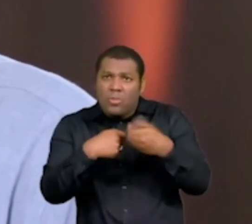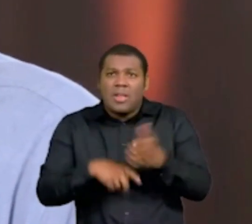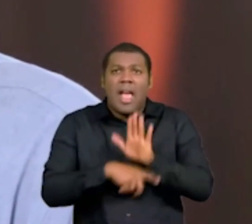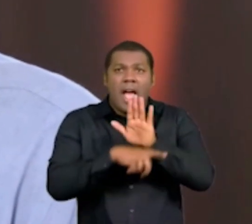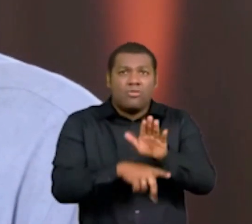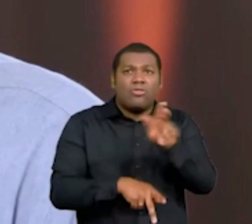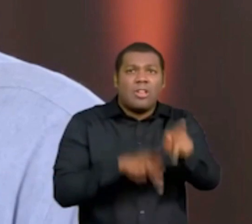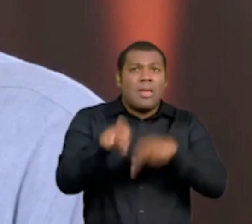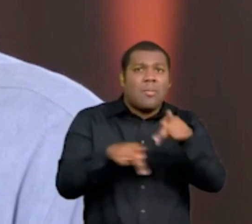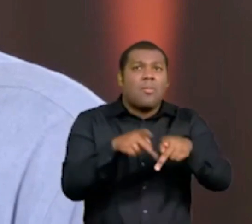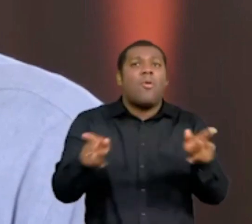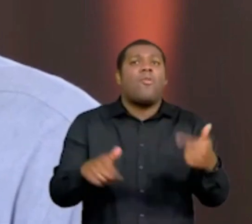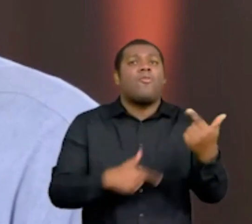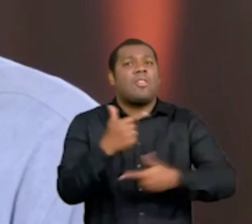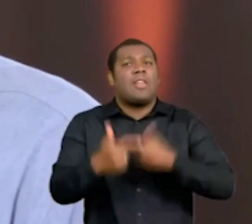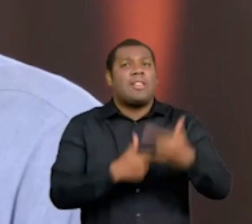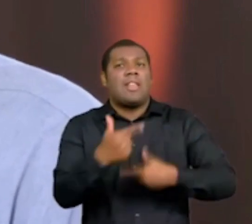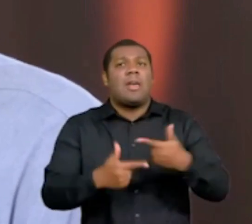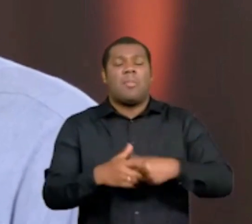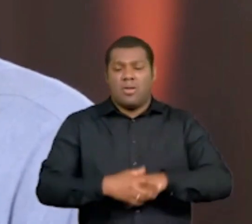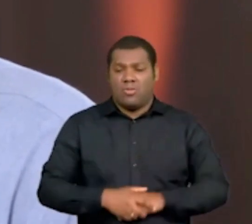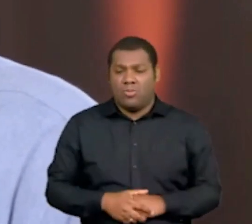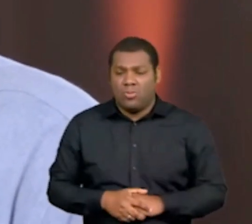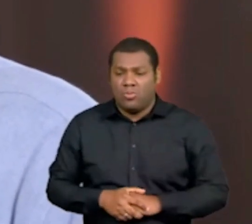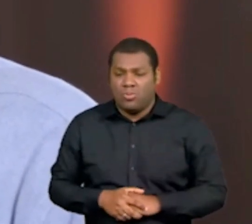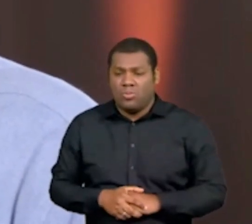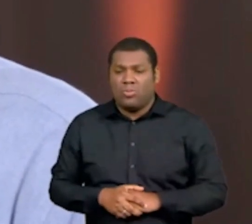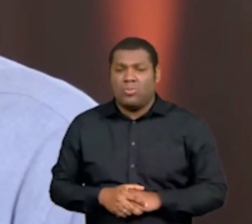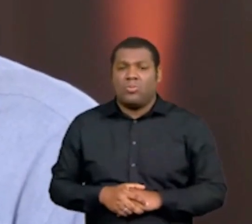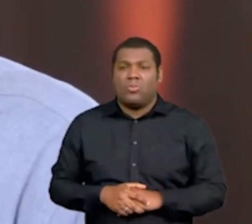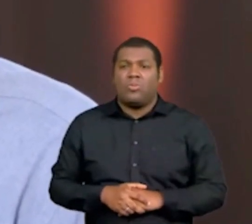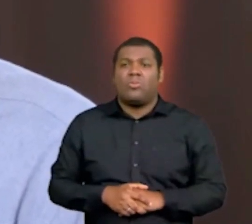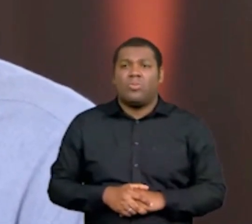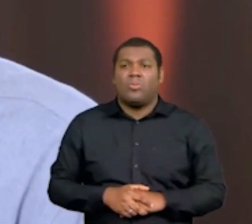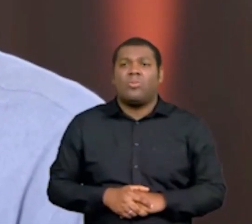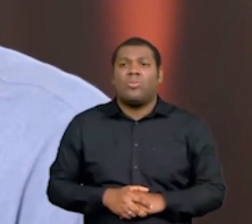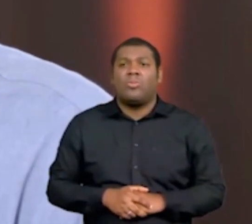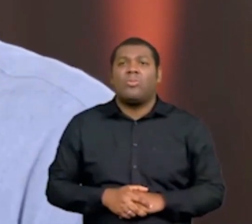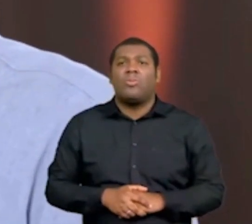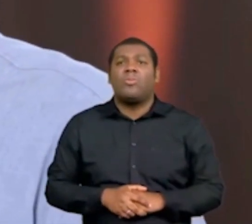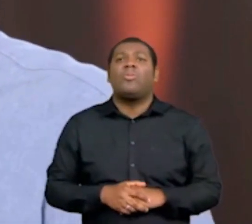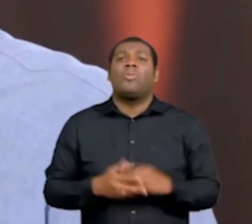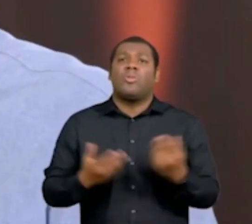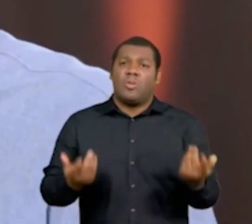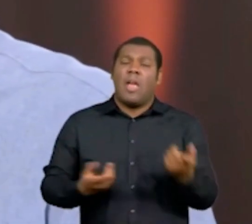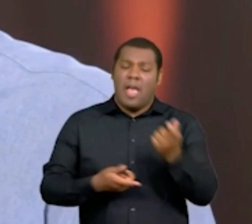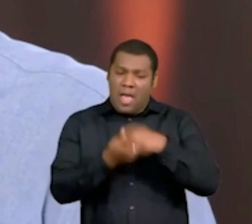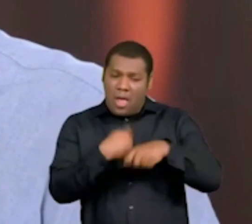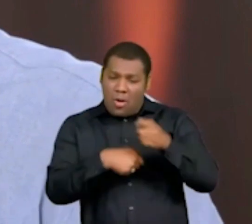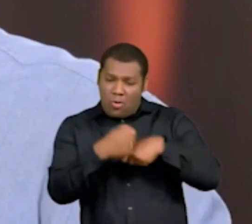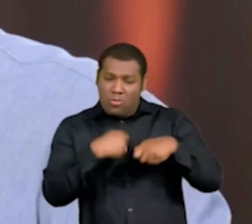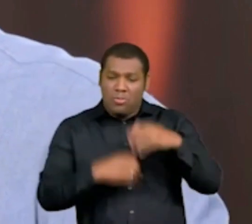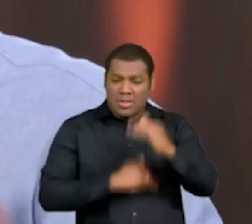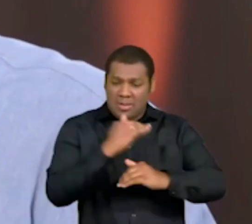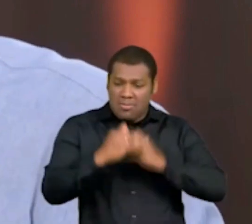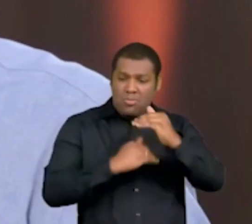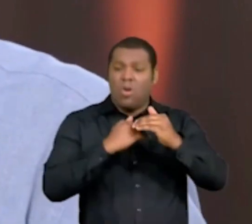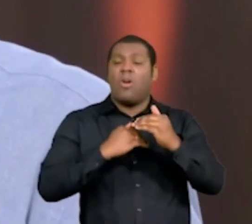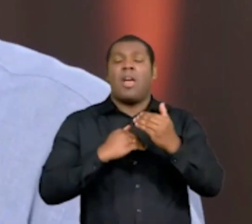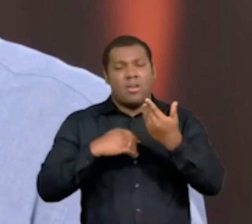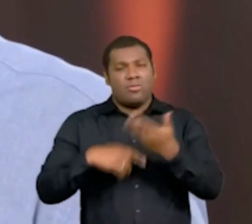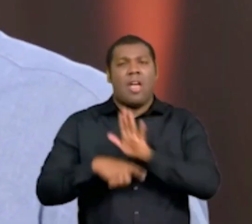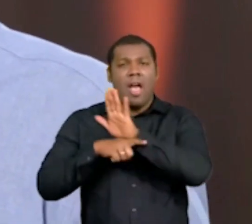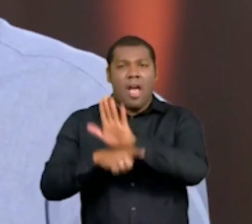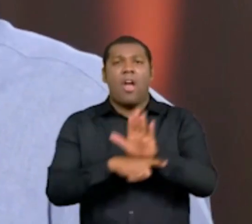que estamos começando a distribuir a riqueza do crescimento desse país. Se a gente tiver isso por